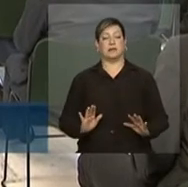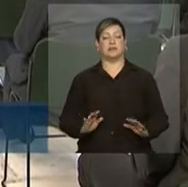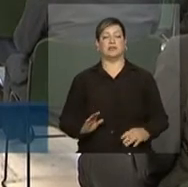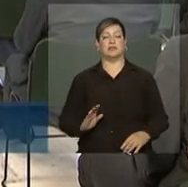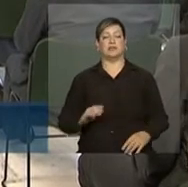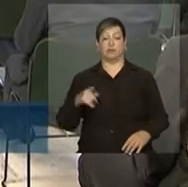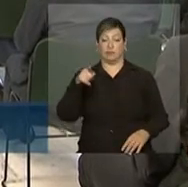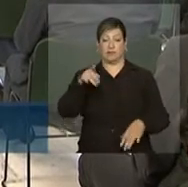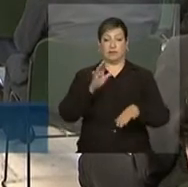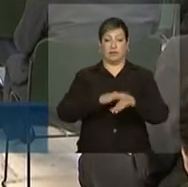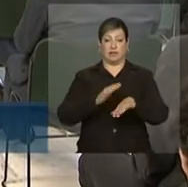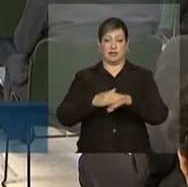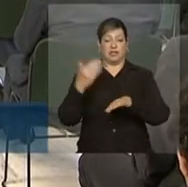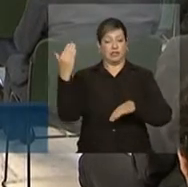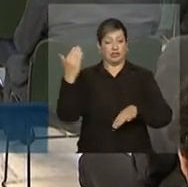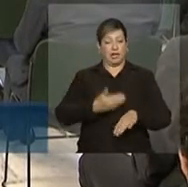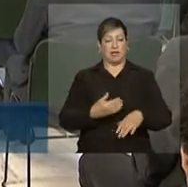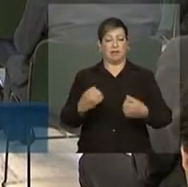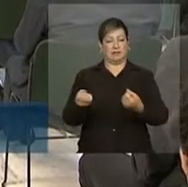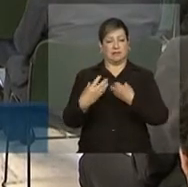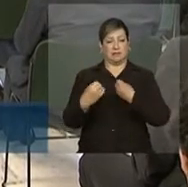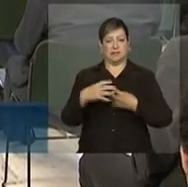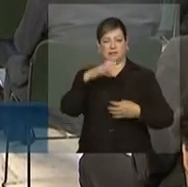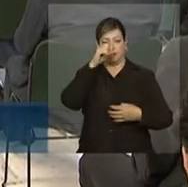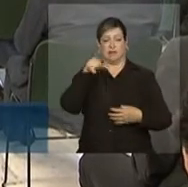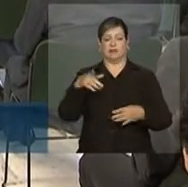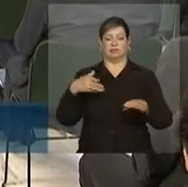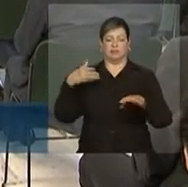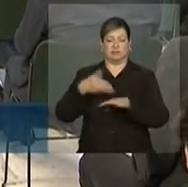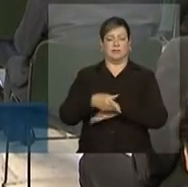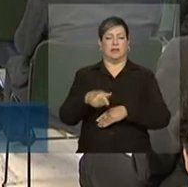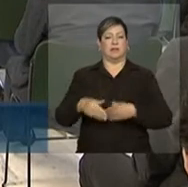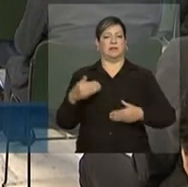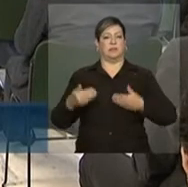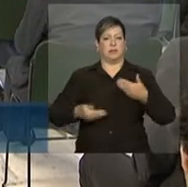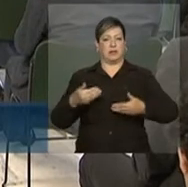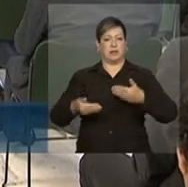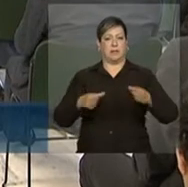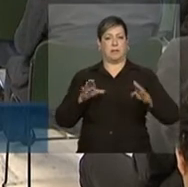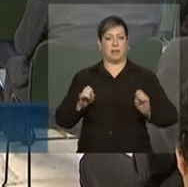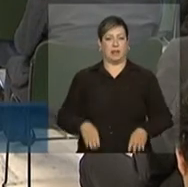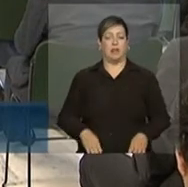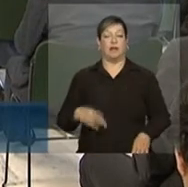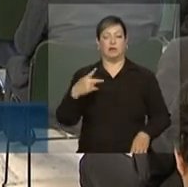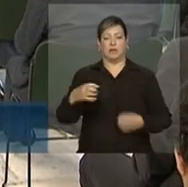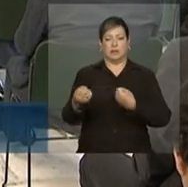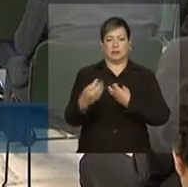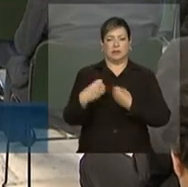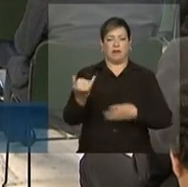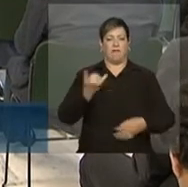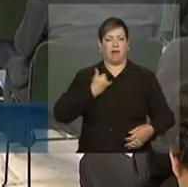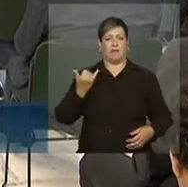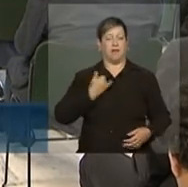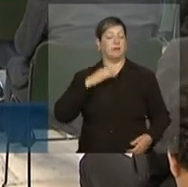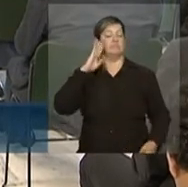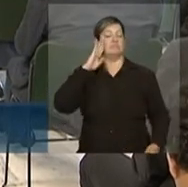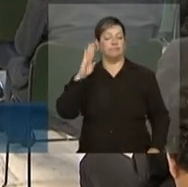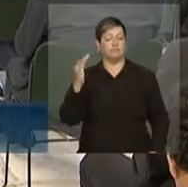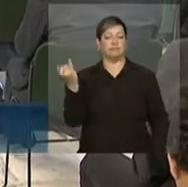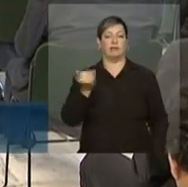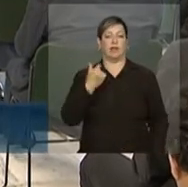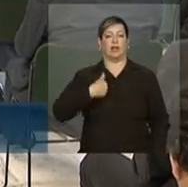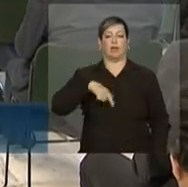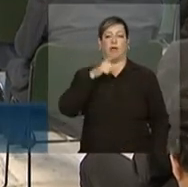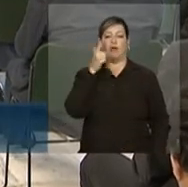direta de Vossa Excelência. Vossa Excelência entrou de cabeça nesse processo e suas orientações foram fundamentais para que